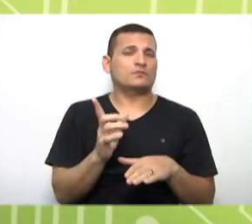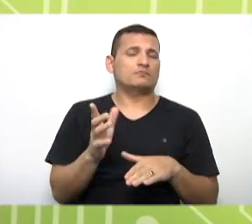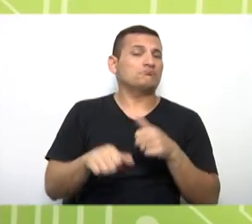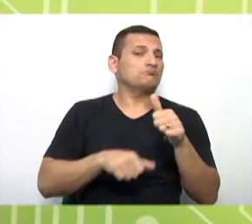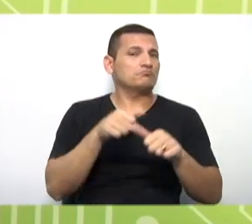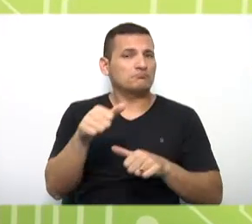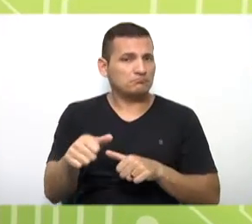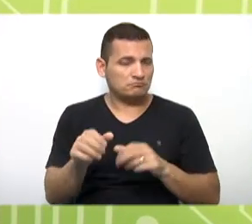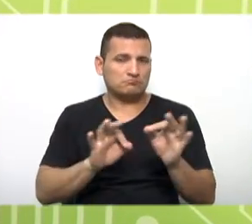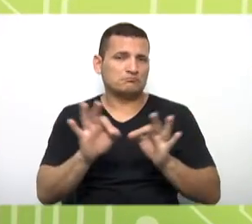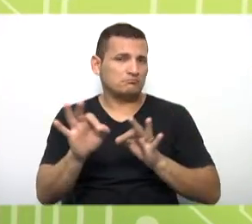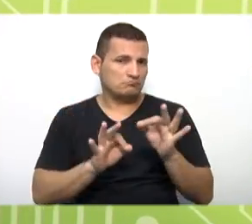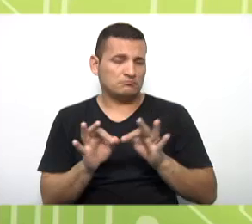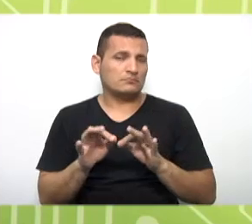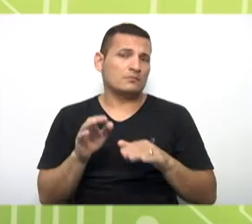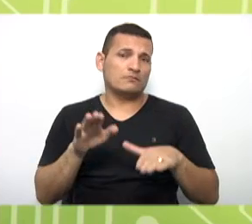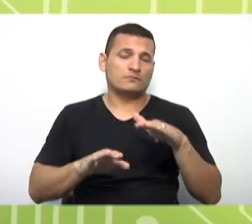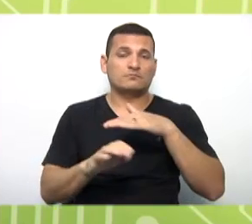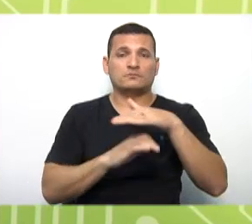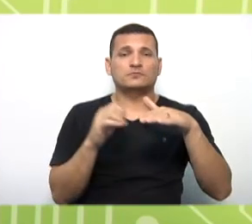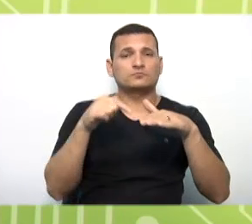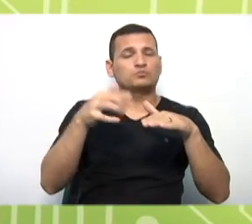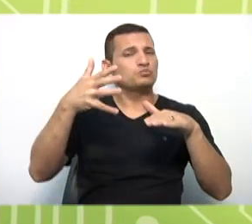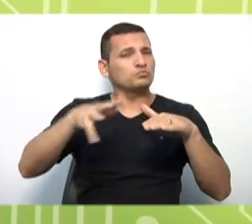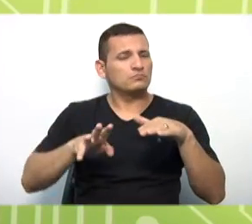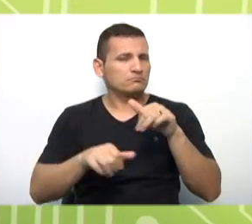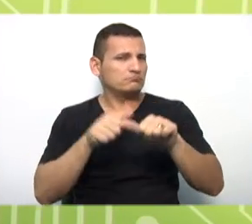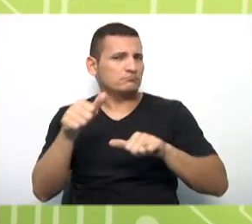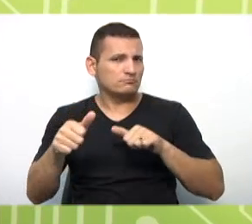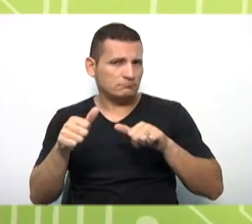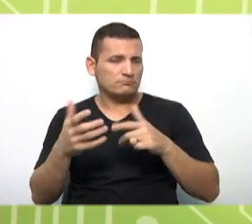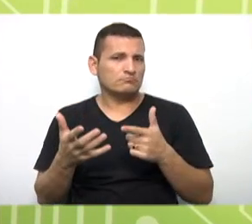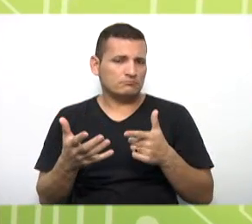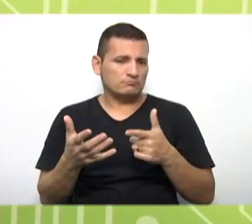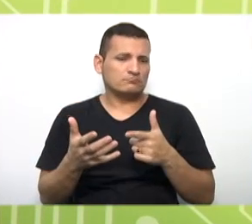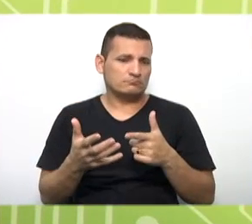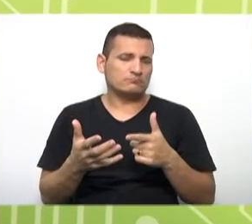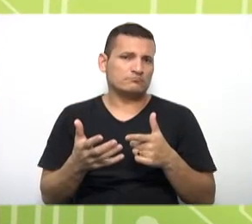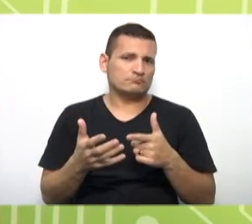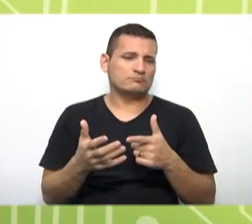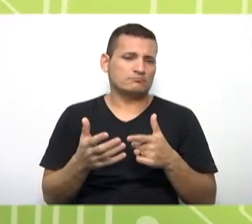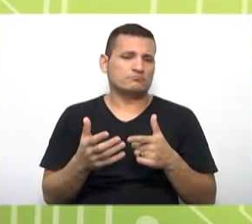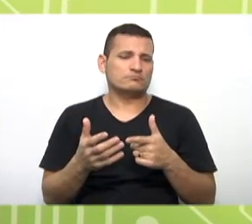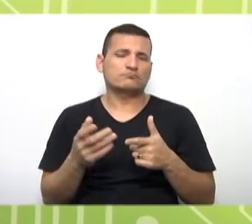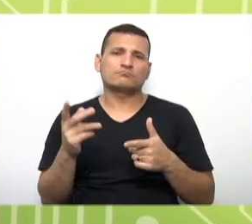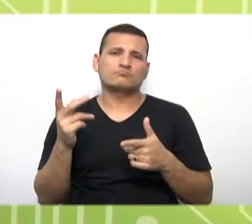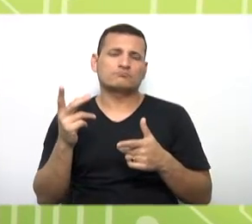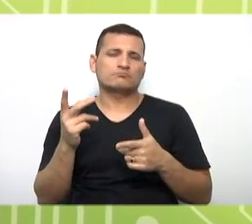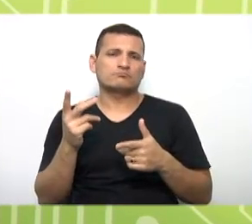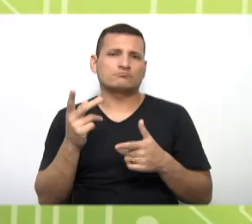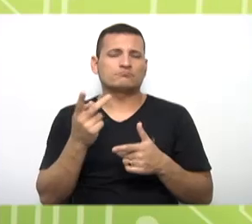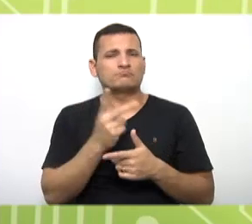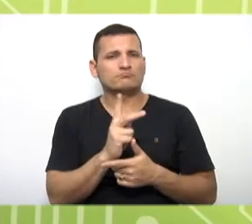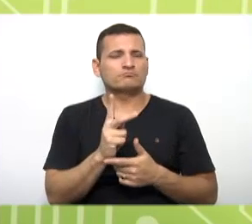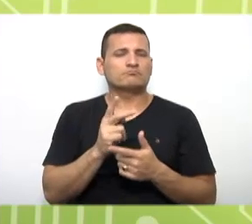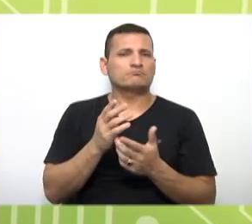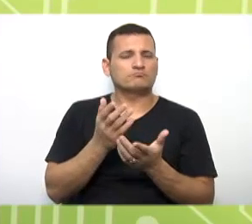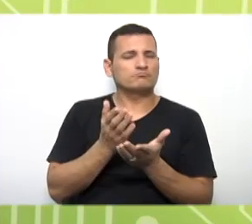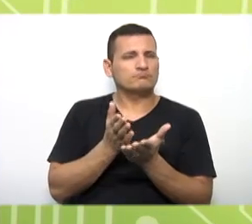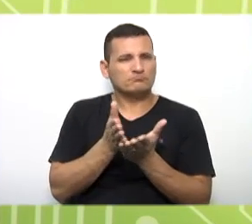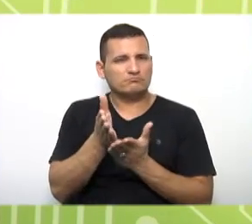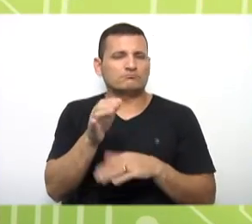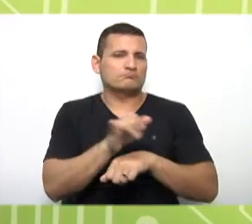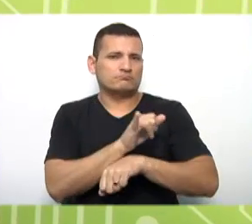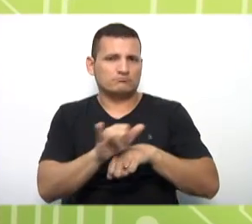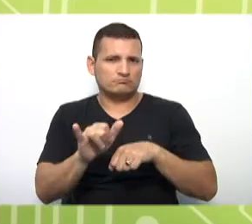não seja a mudança desejada pela empresa, não seja a mudança que está descrita lá no caminhar do planejamento